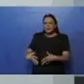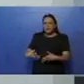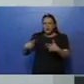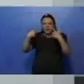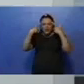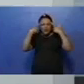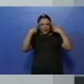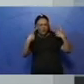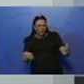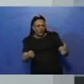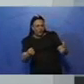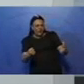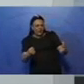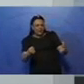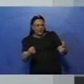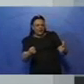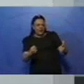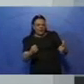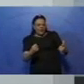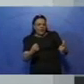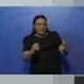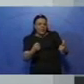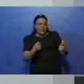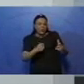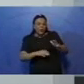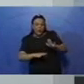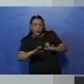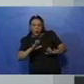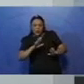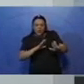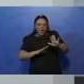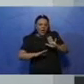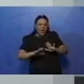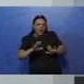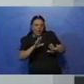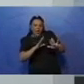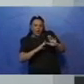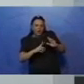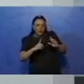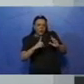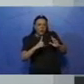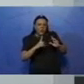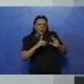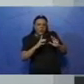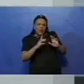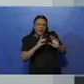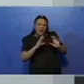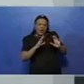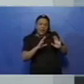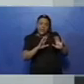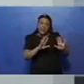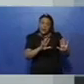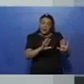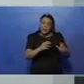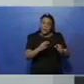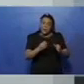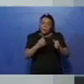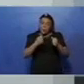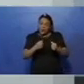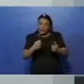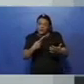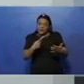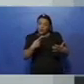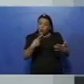seja a maneira como ela for manifestada, é sempre um grande erro. Eu posso usar, dependendo do